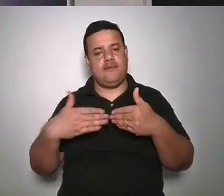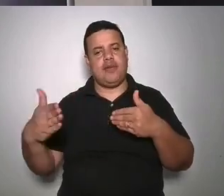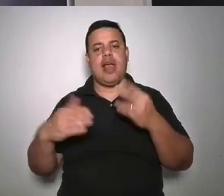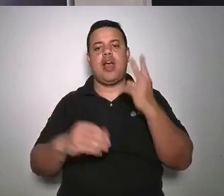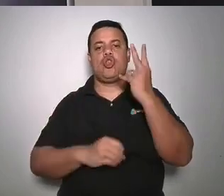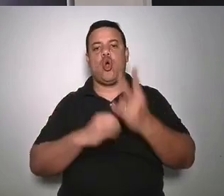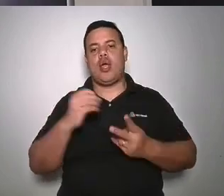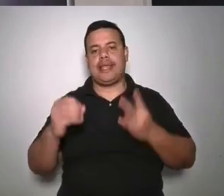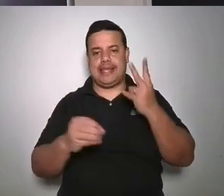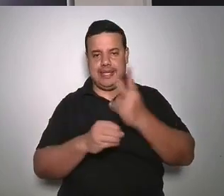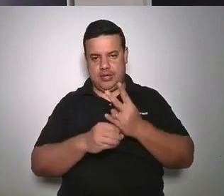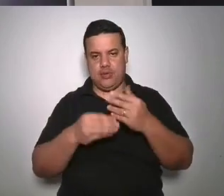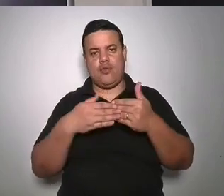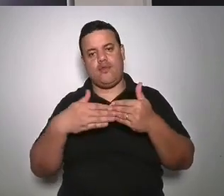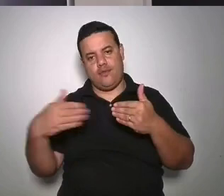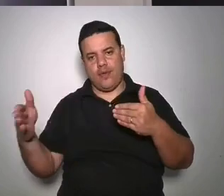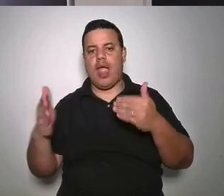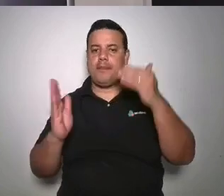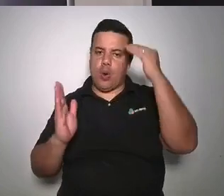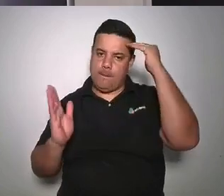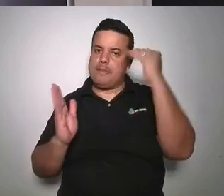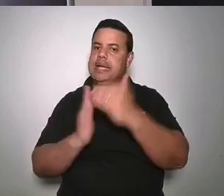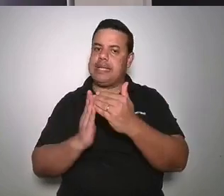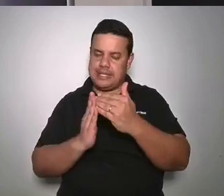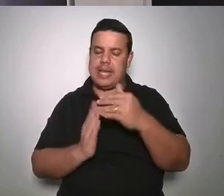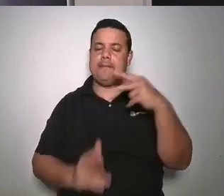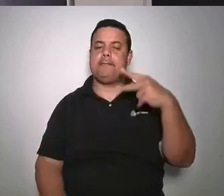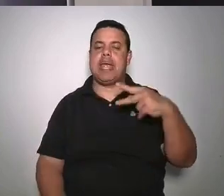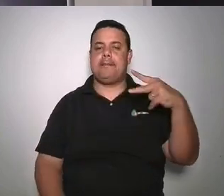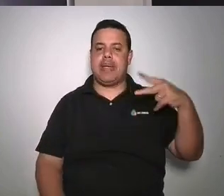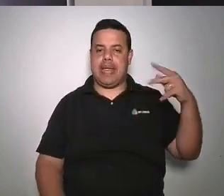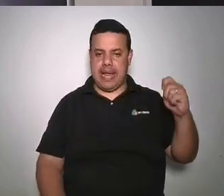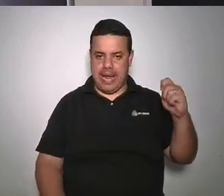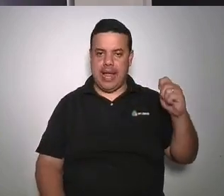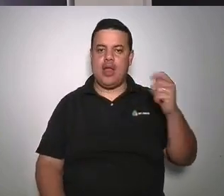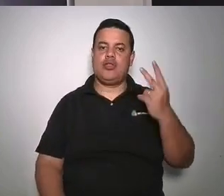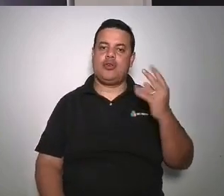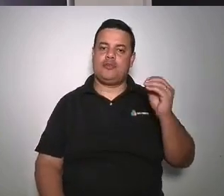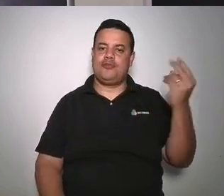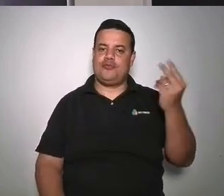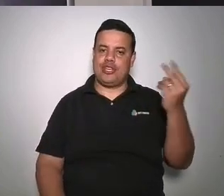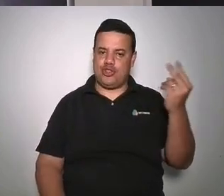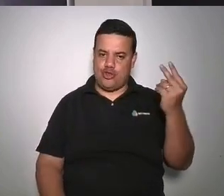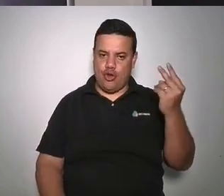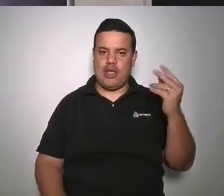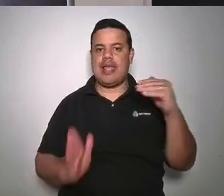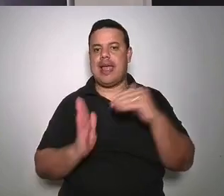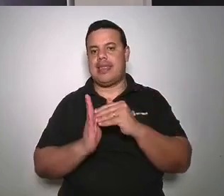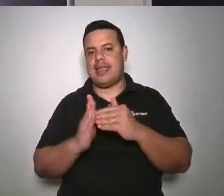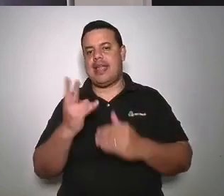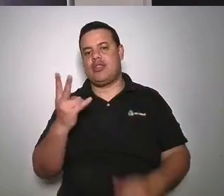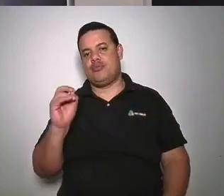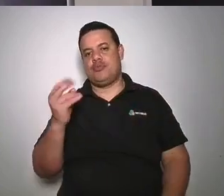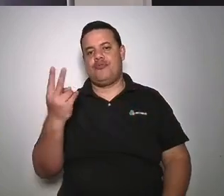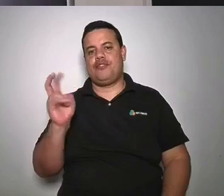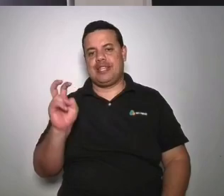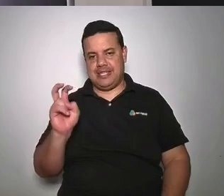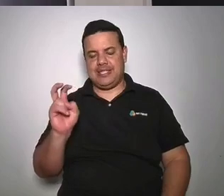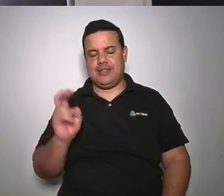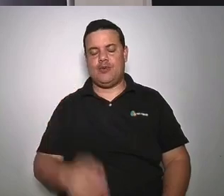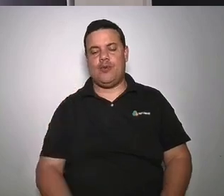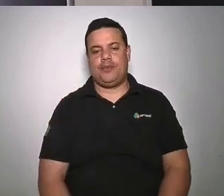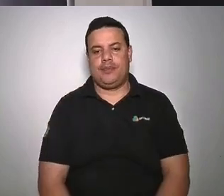cumprir aquilo que foi previsto na PPA de 2022 a 25. Então, as estruturas da organização dos orçamentos,